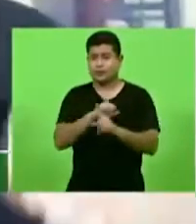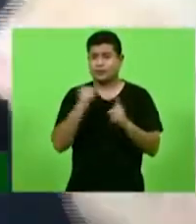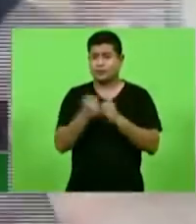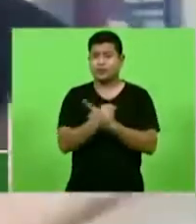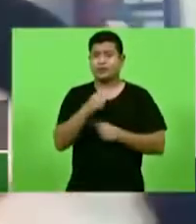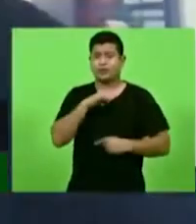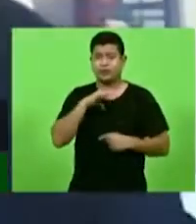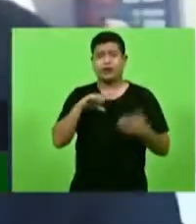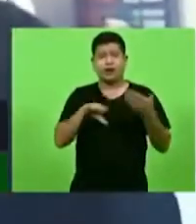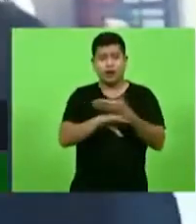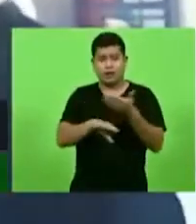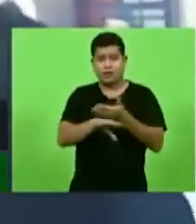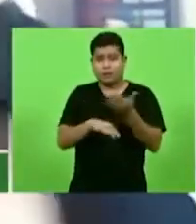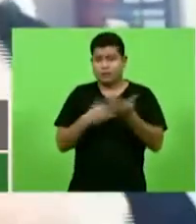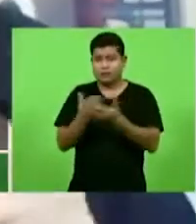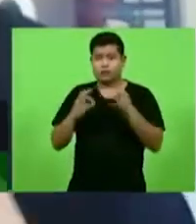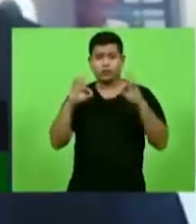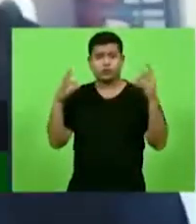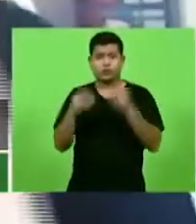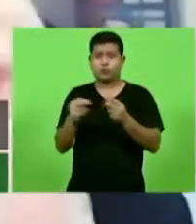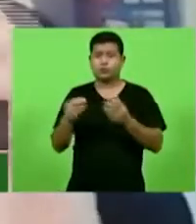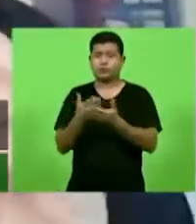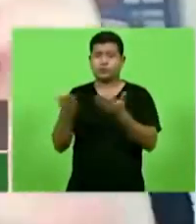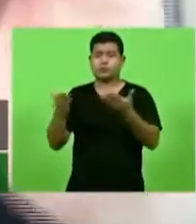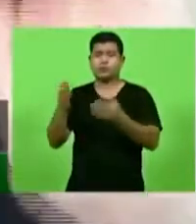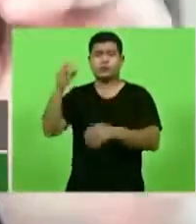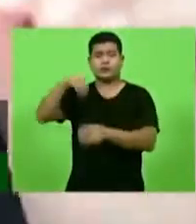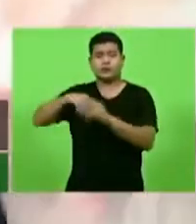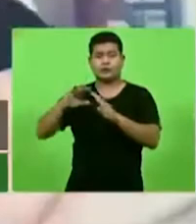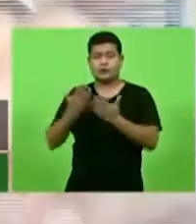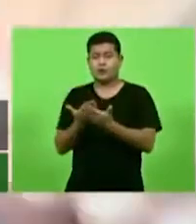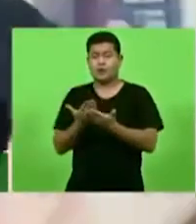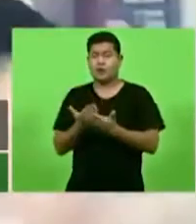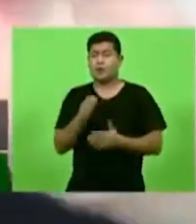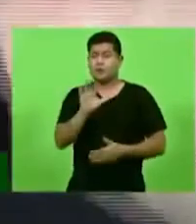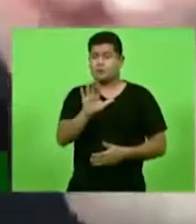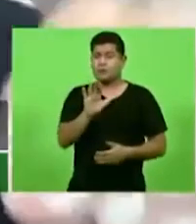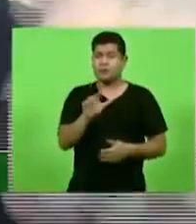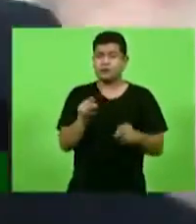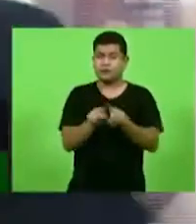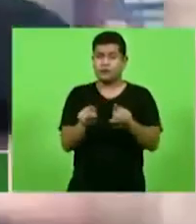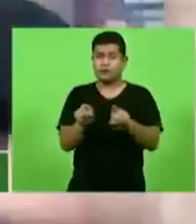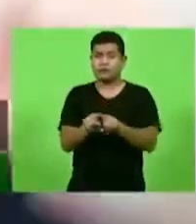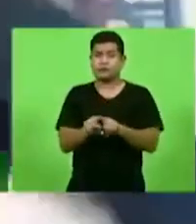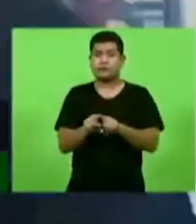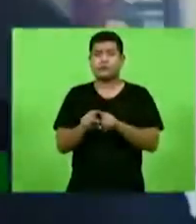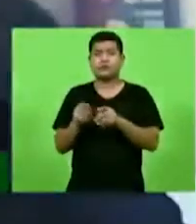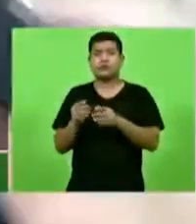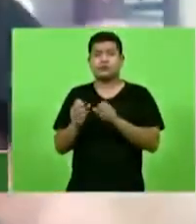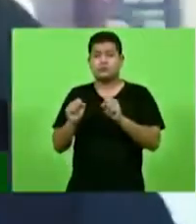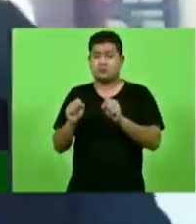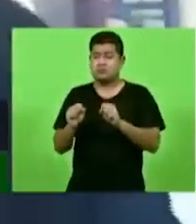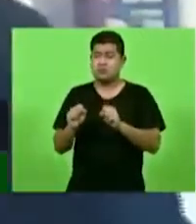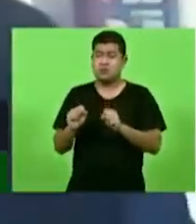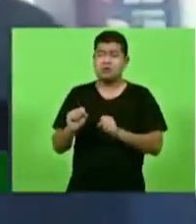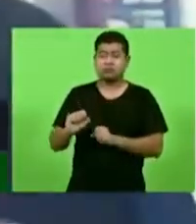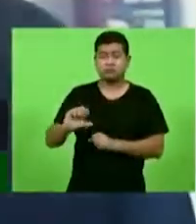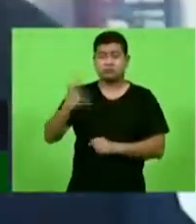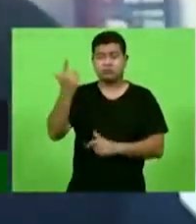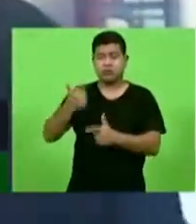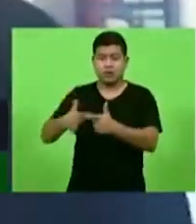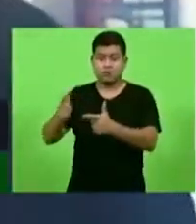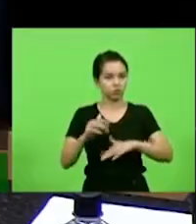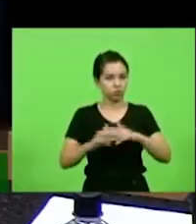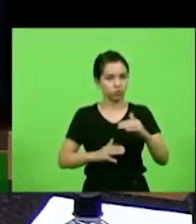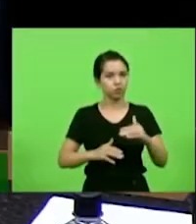tudo de bom que acontece dentro dos muros escolares, mas também sobre o que vai precisar melhorar e aonde